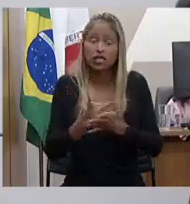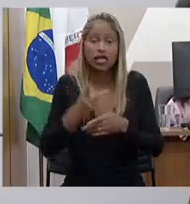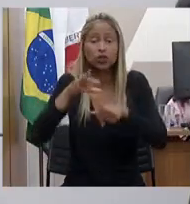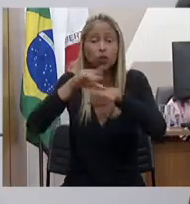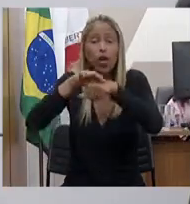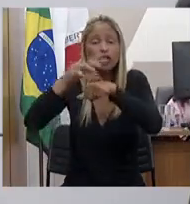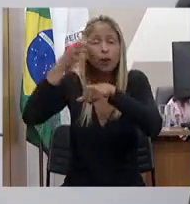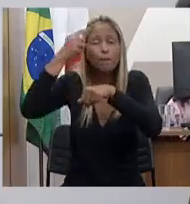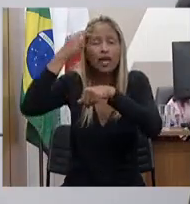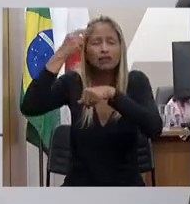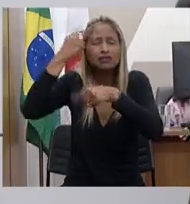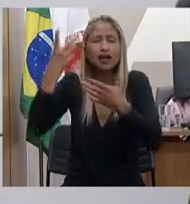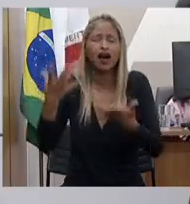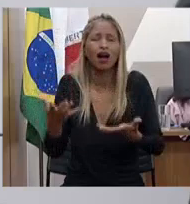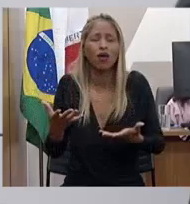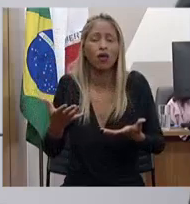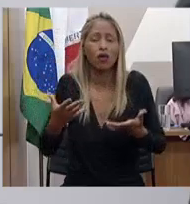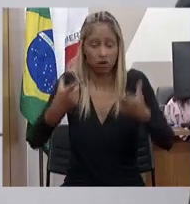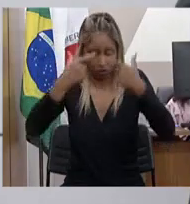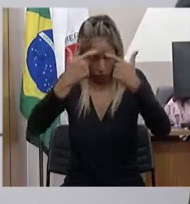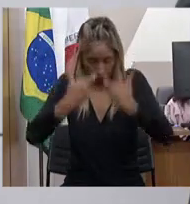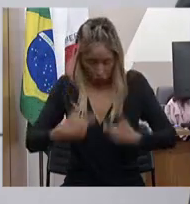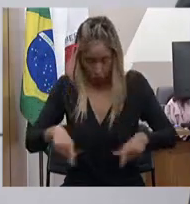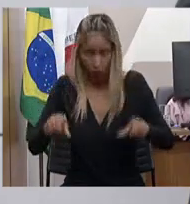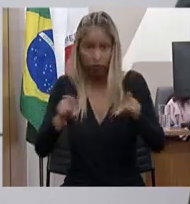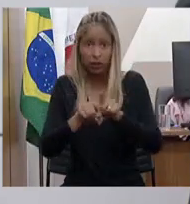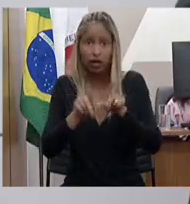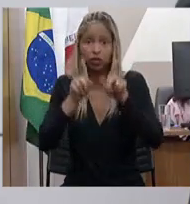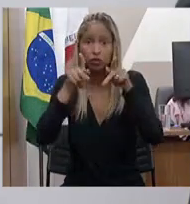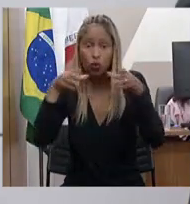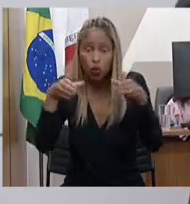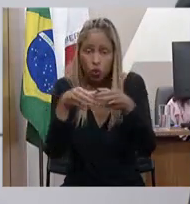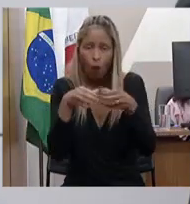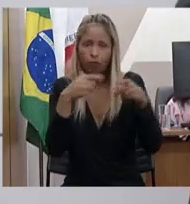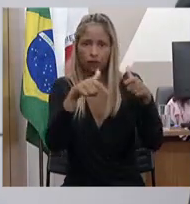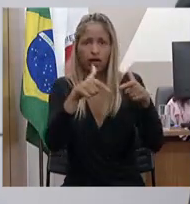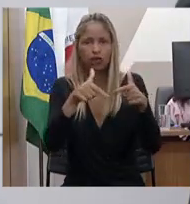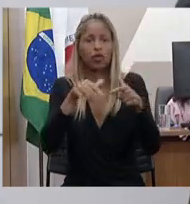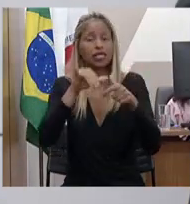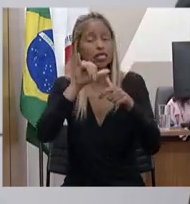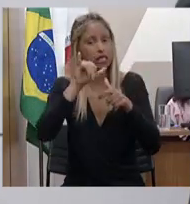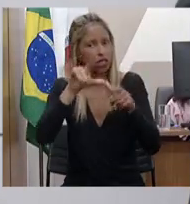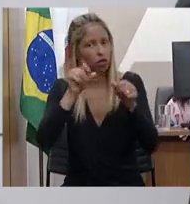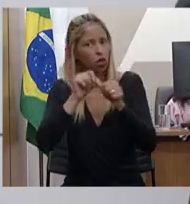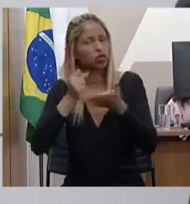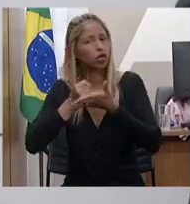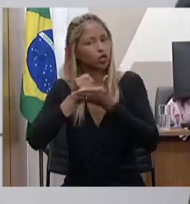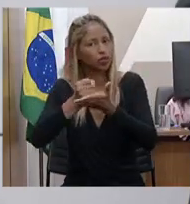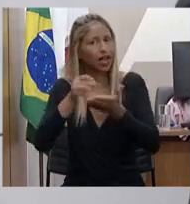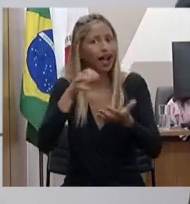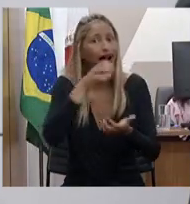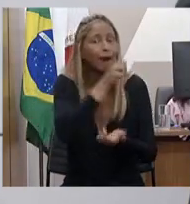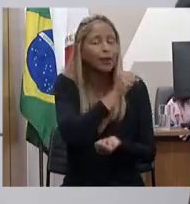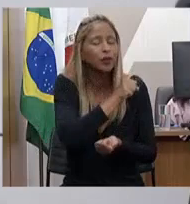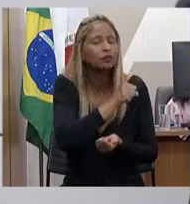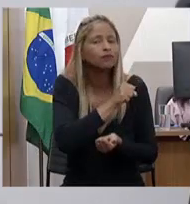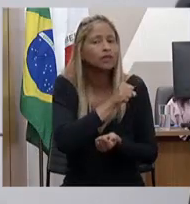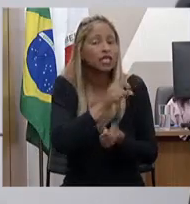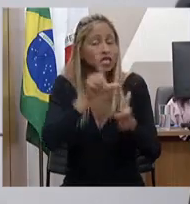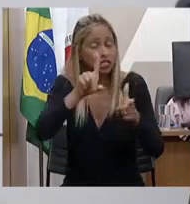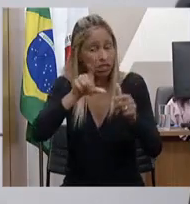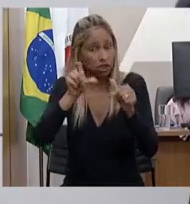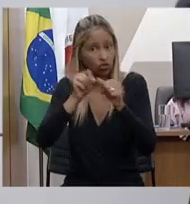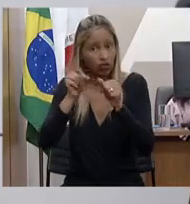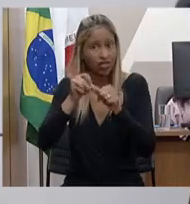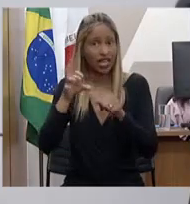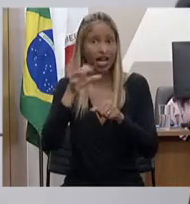mental e físico da classe trabalhadora em pouco tempo se a gente não agir rápido se a gente não agir